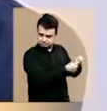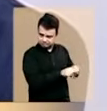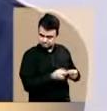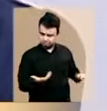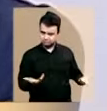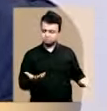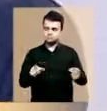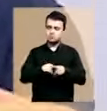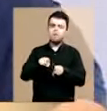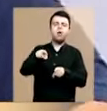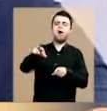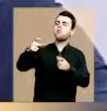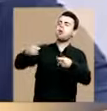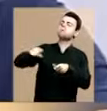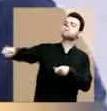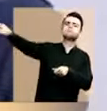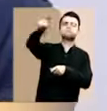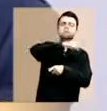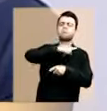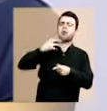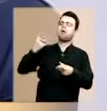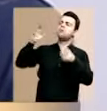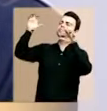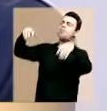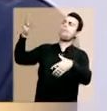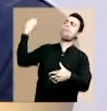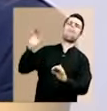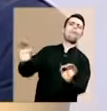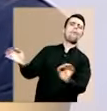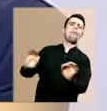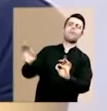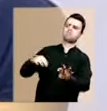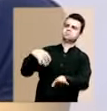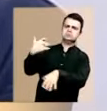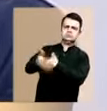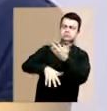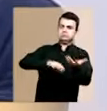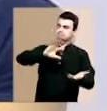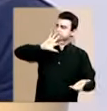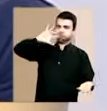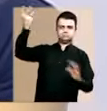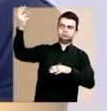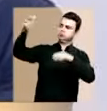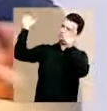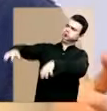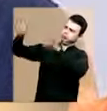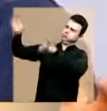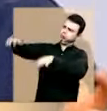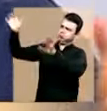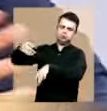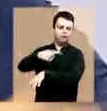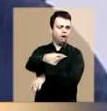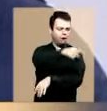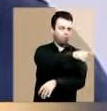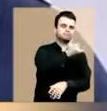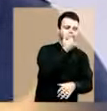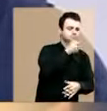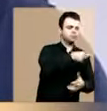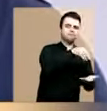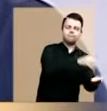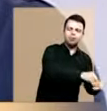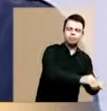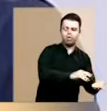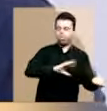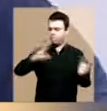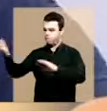mais pontuais, e um lugar que nunca chovia vai começar a chover muito, e que não podia ter água, outro que não chovia nada vai chover